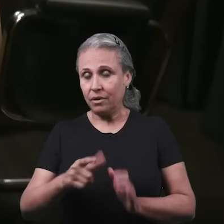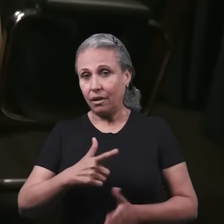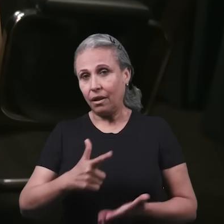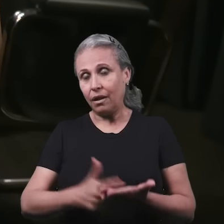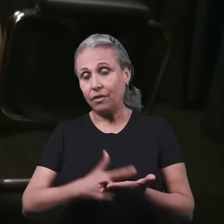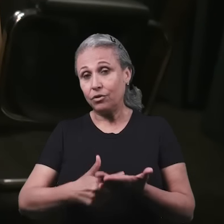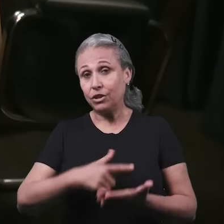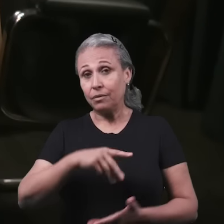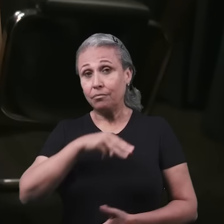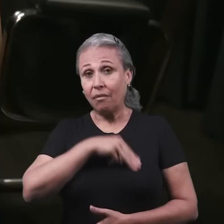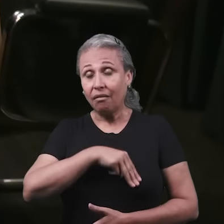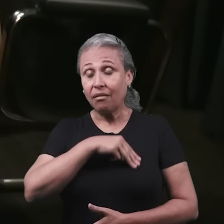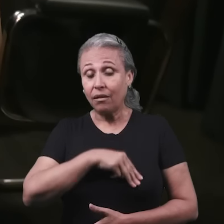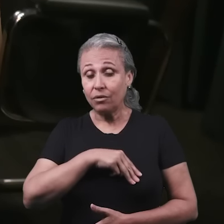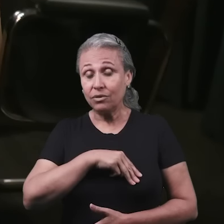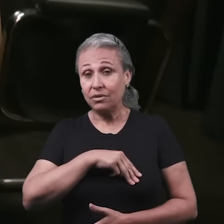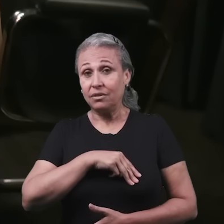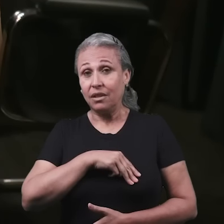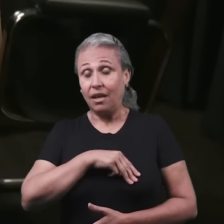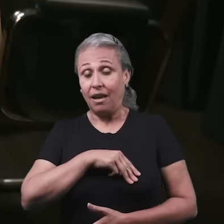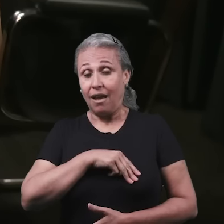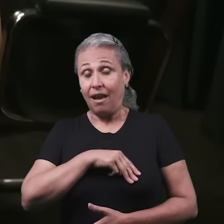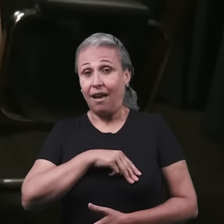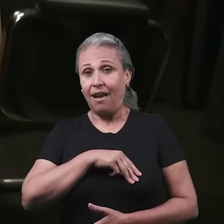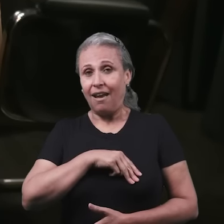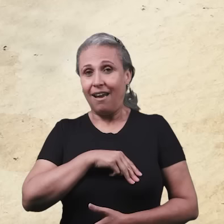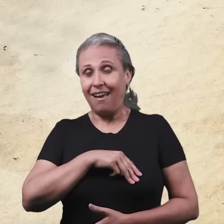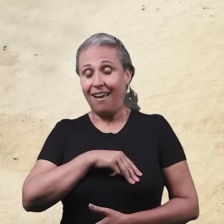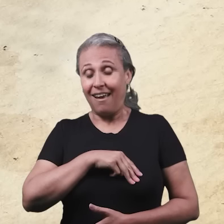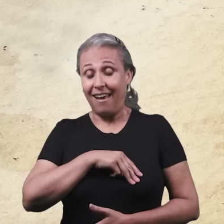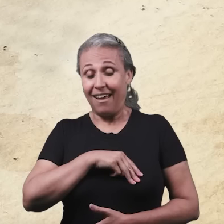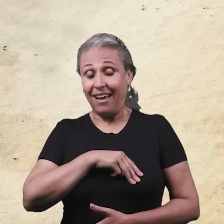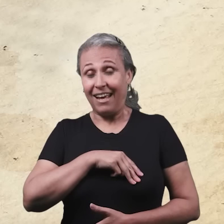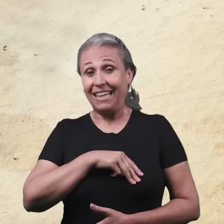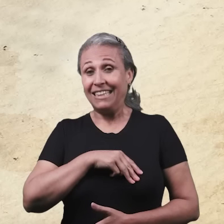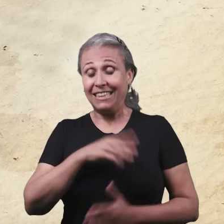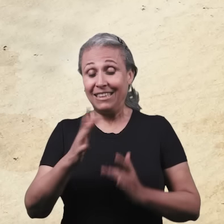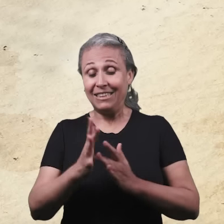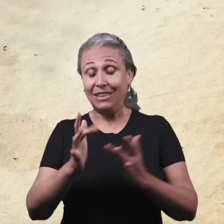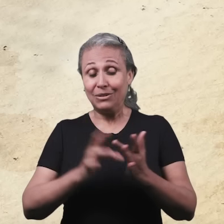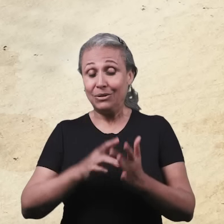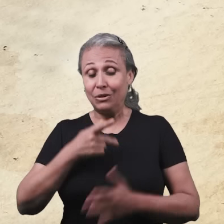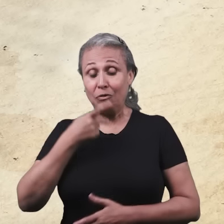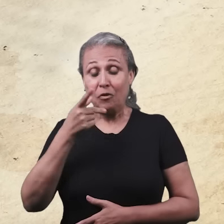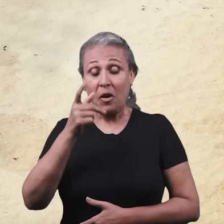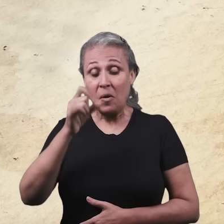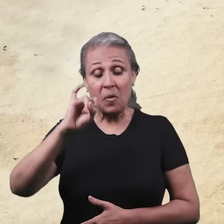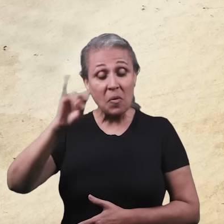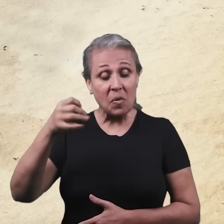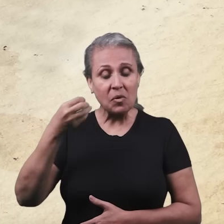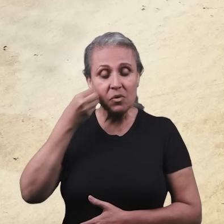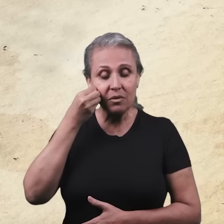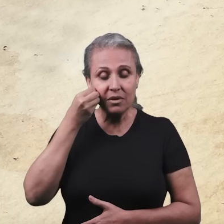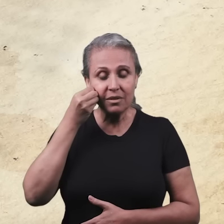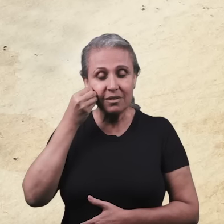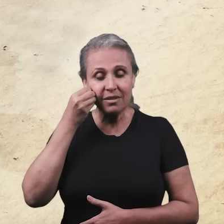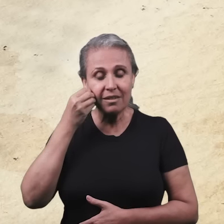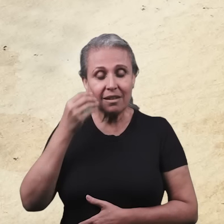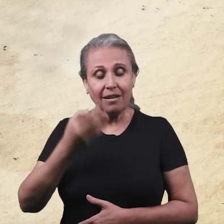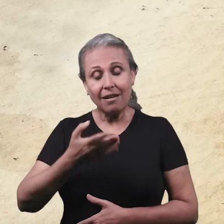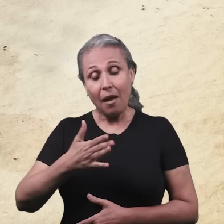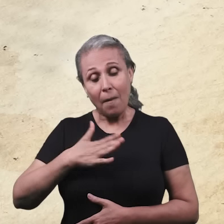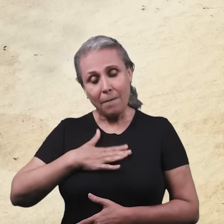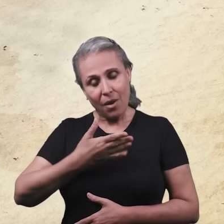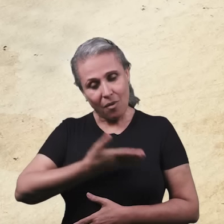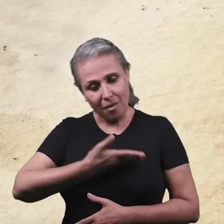Palavras expressadas pelo Senhor Jesus, amigo, a que vieste? Ou seja, até o momento da prisão, o